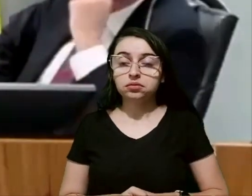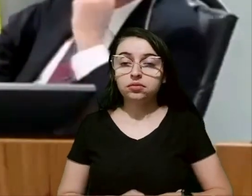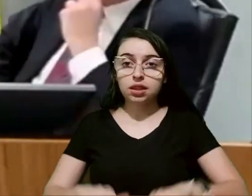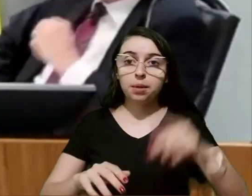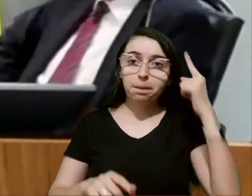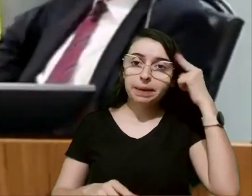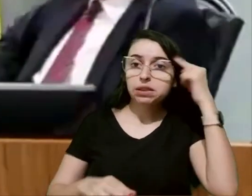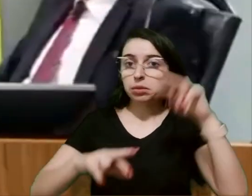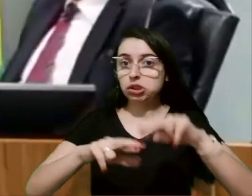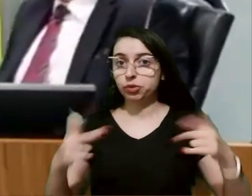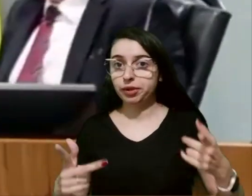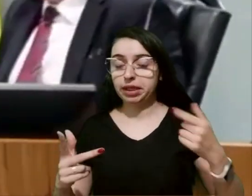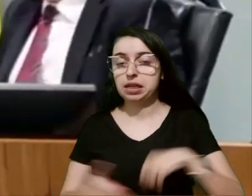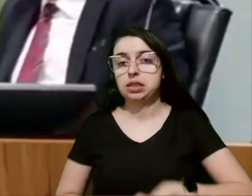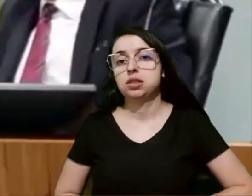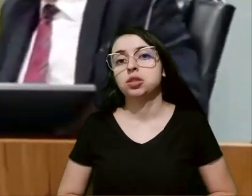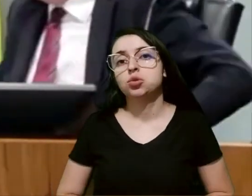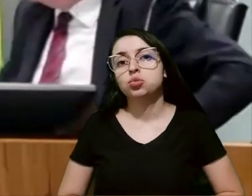Eh